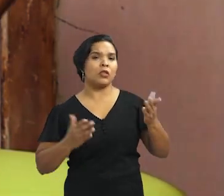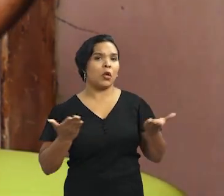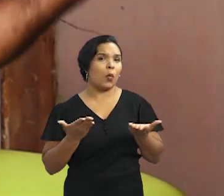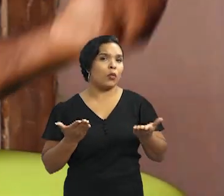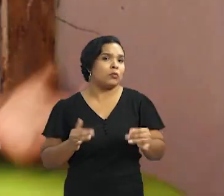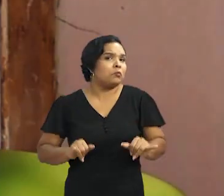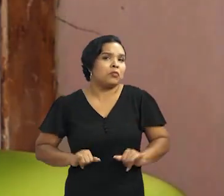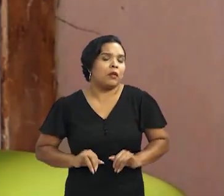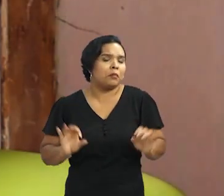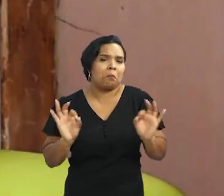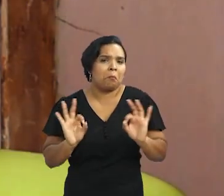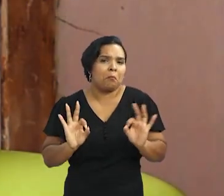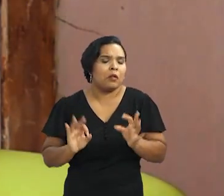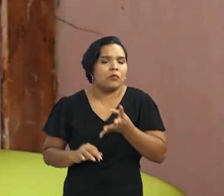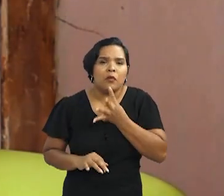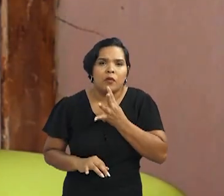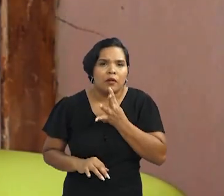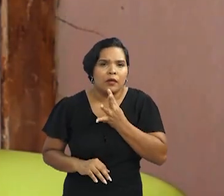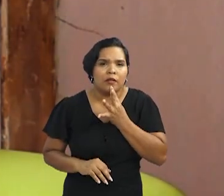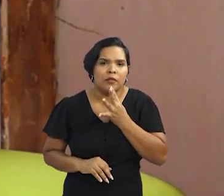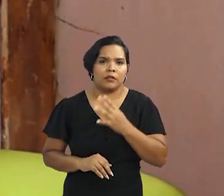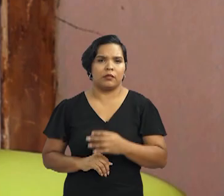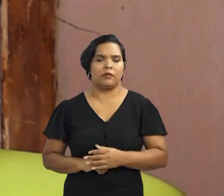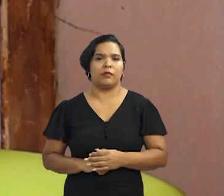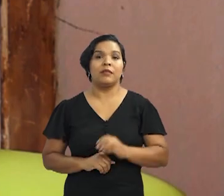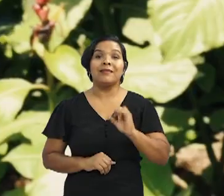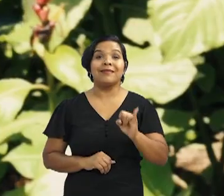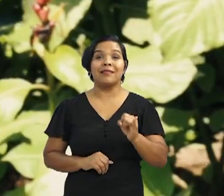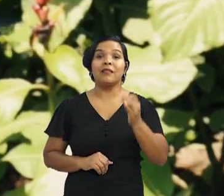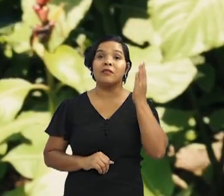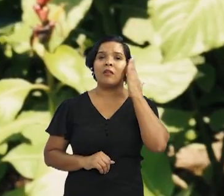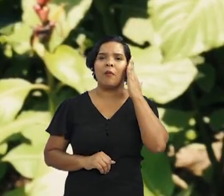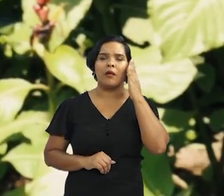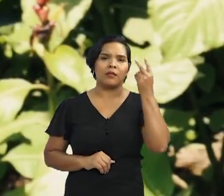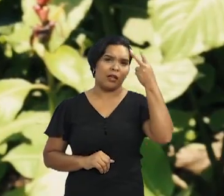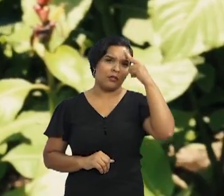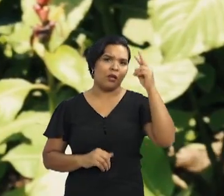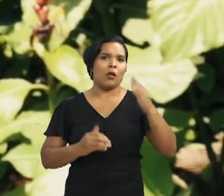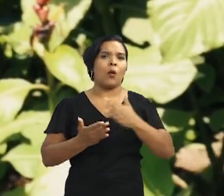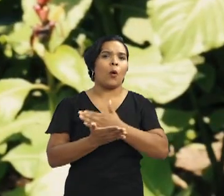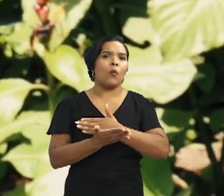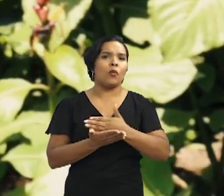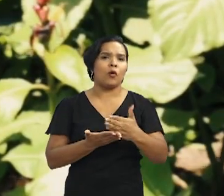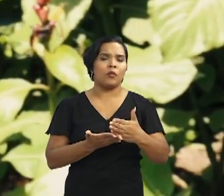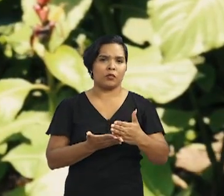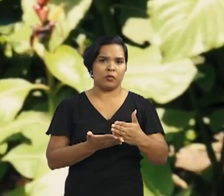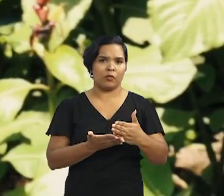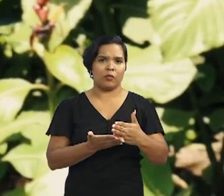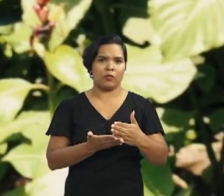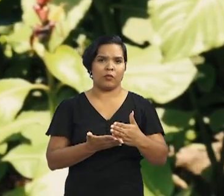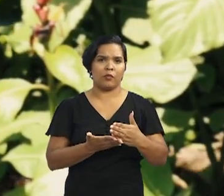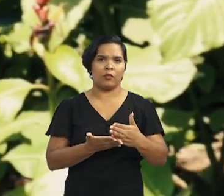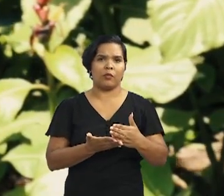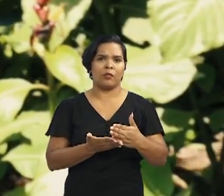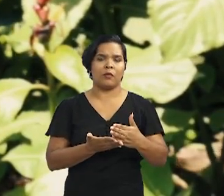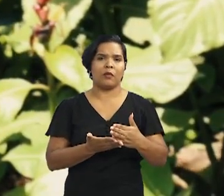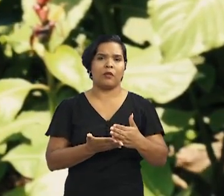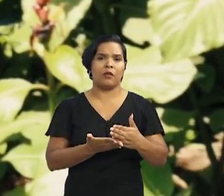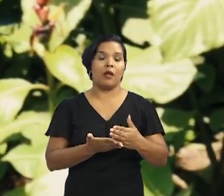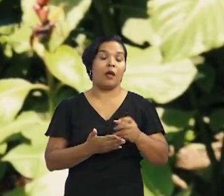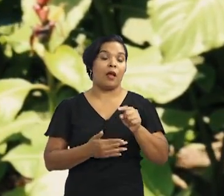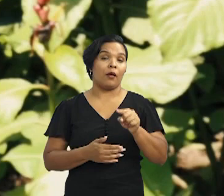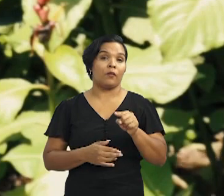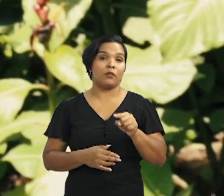Eles passaram por muitas coisas que nós hoje não conhecemos. Que as pessoas soubessem a história, por onde começou. Porque quando você sabe de